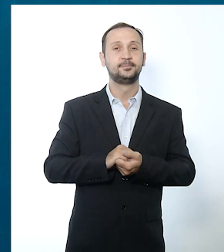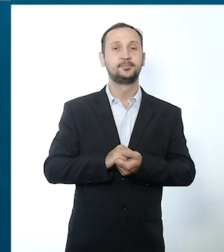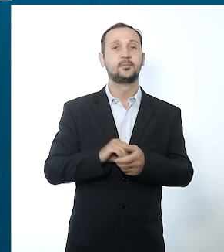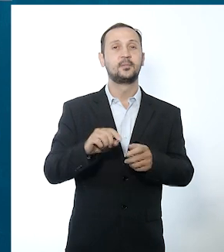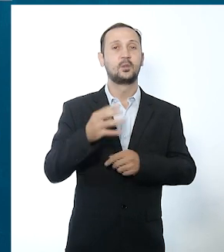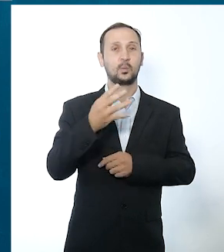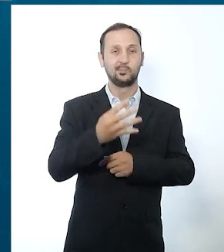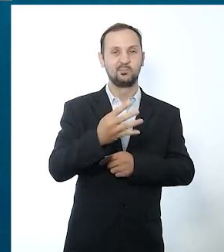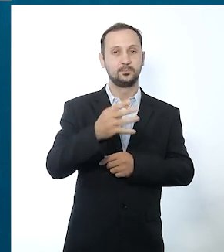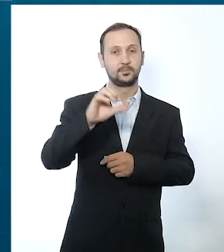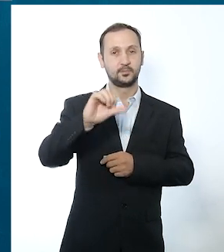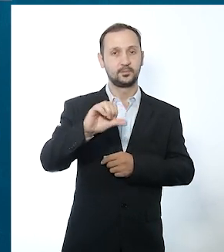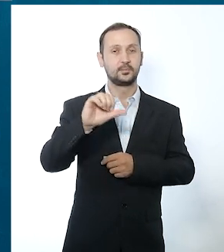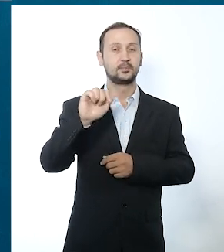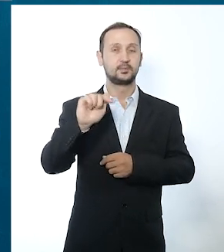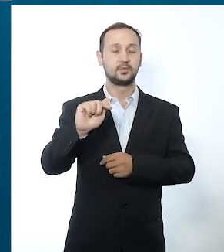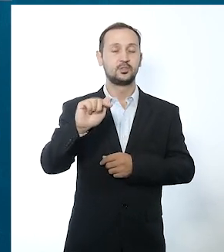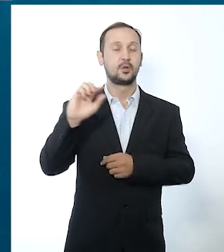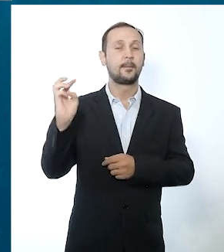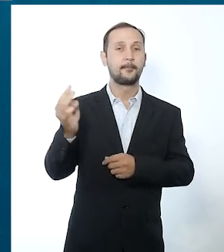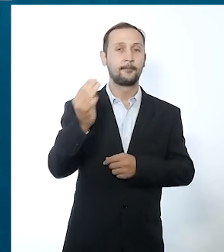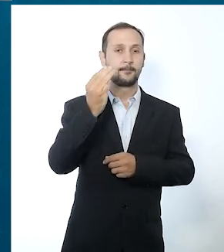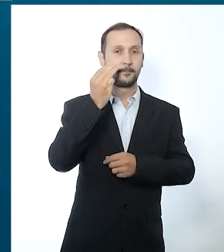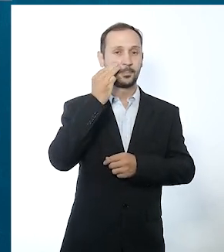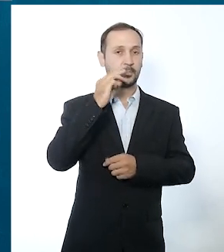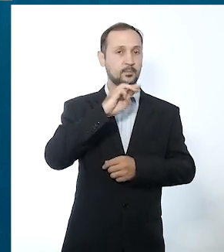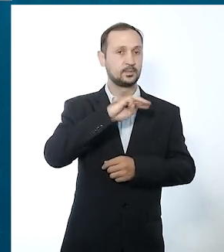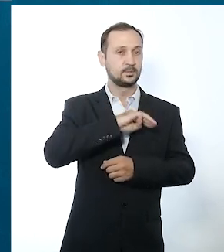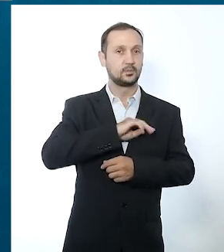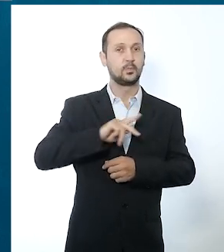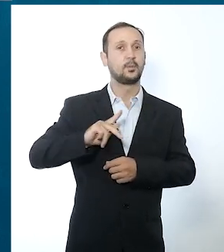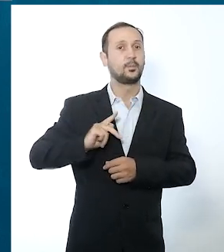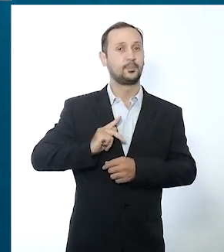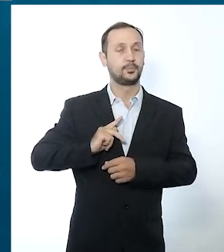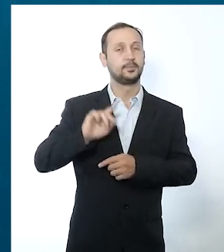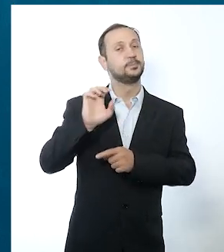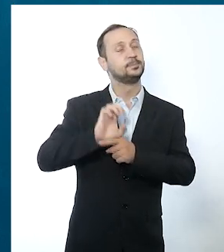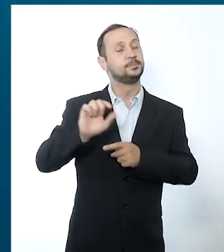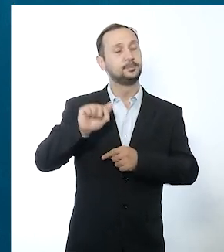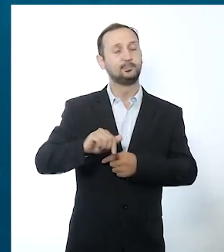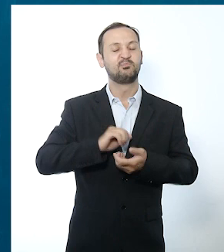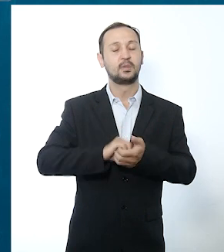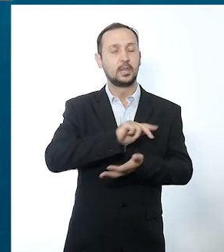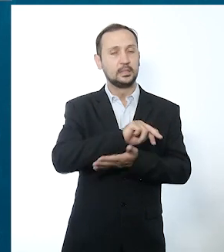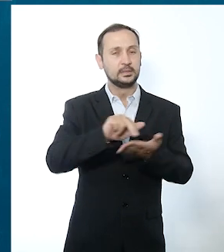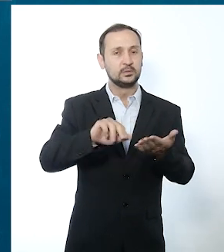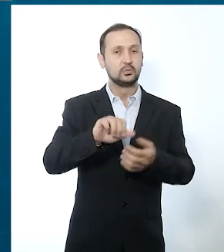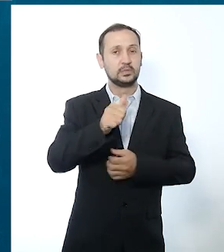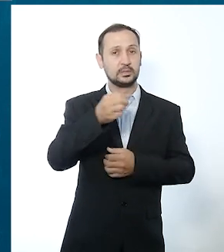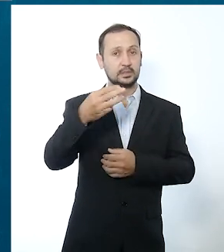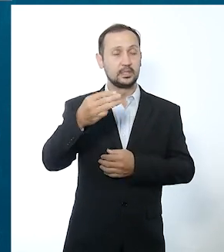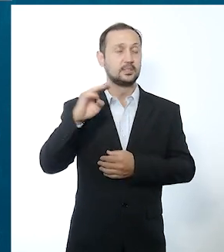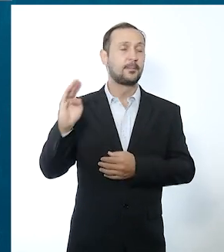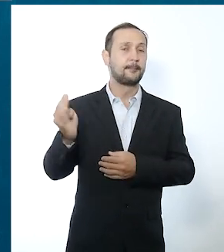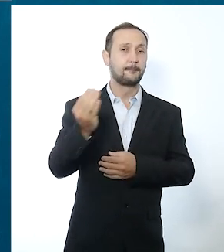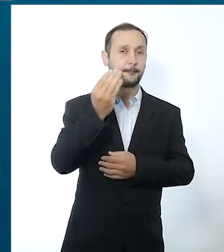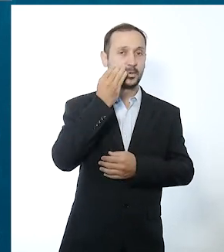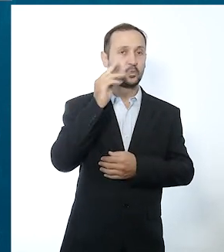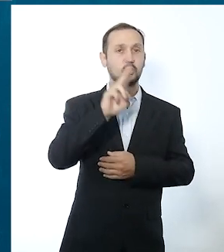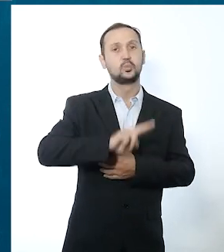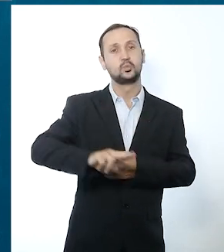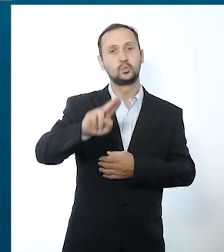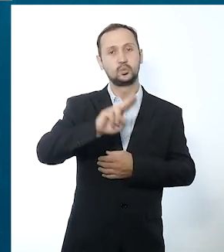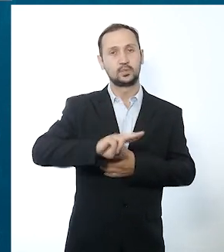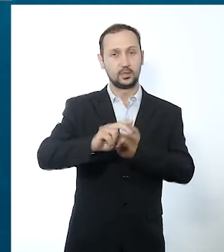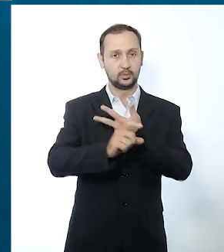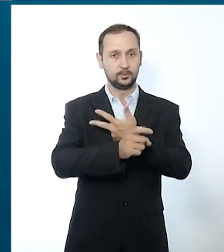e 497 milhões ao Ministério Público Estadual. Dos mais de 13 bilhões e meio a serem